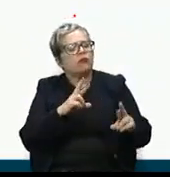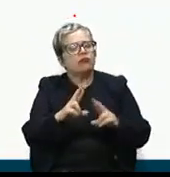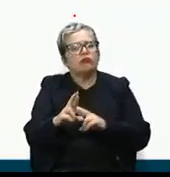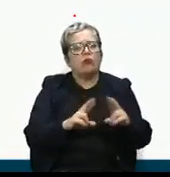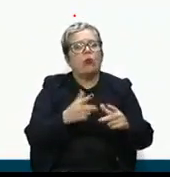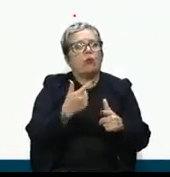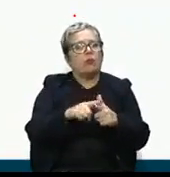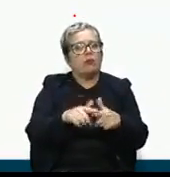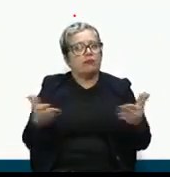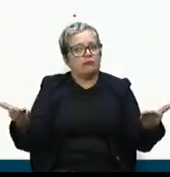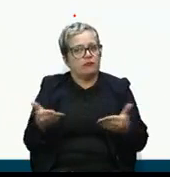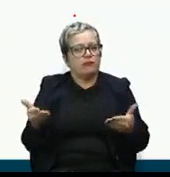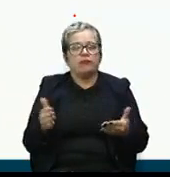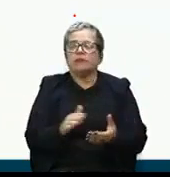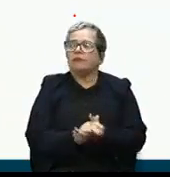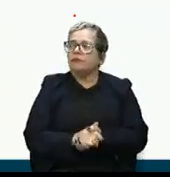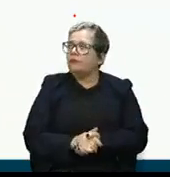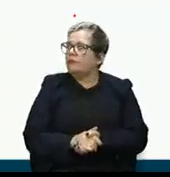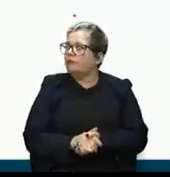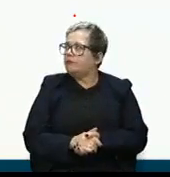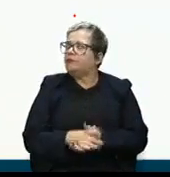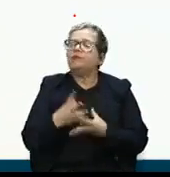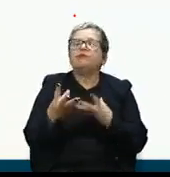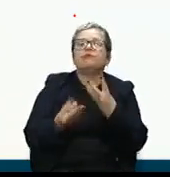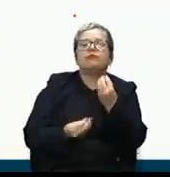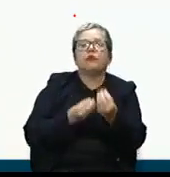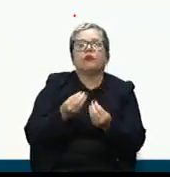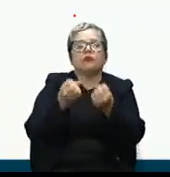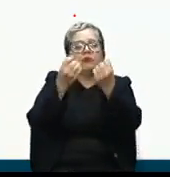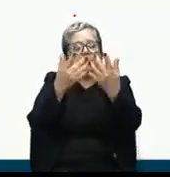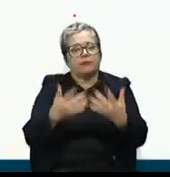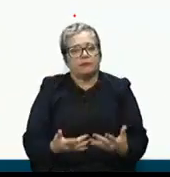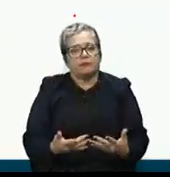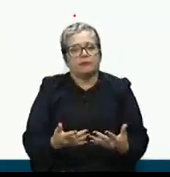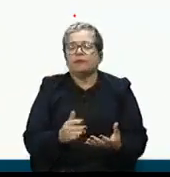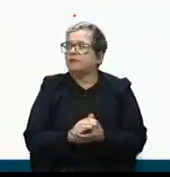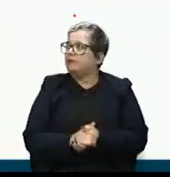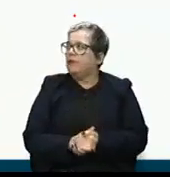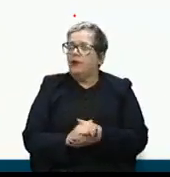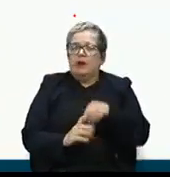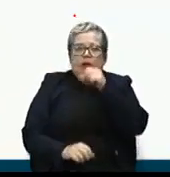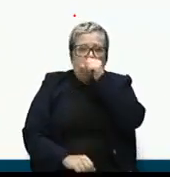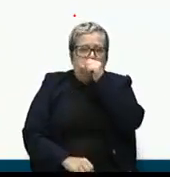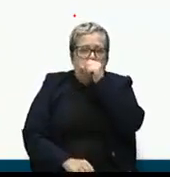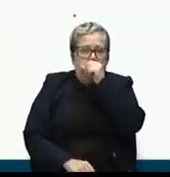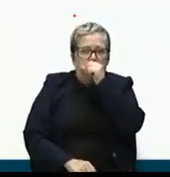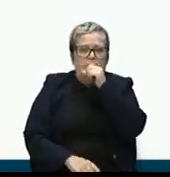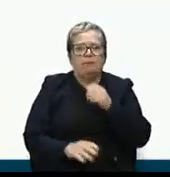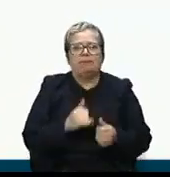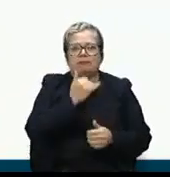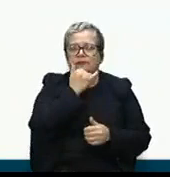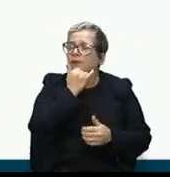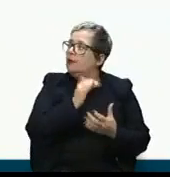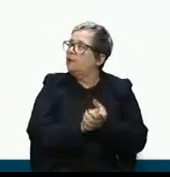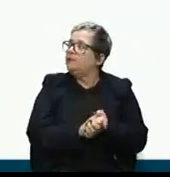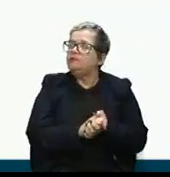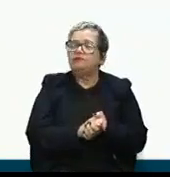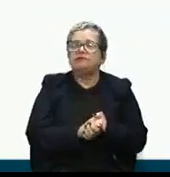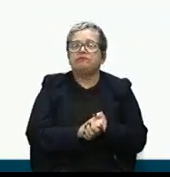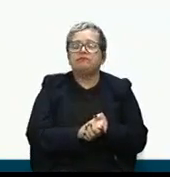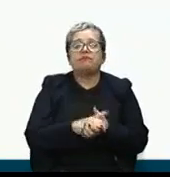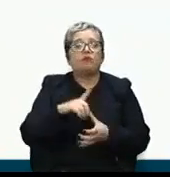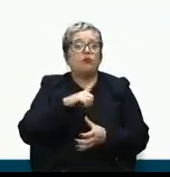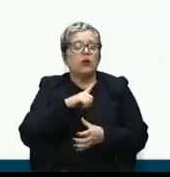situação da aula de hoje. Então, como nós podemos definir matrizes? nós podemos chamar uma